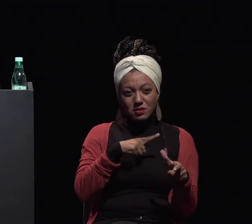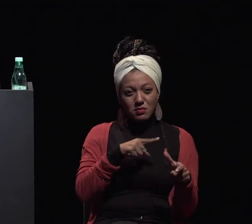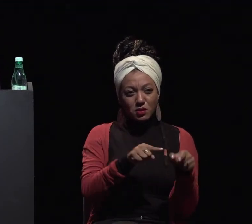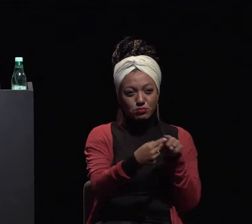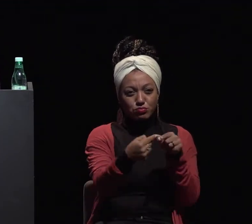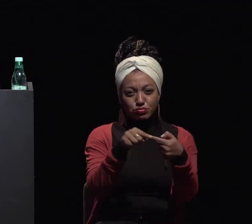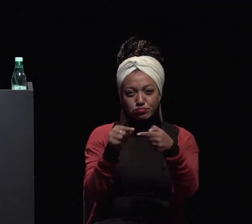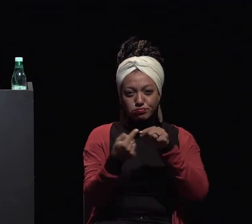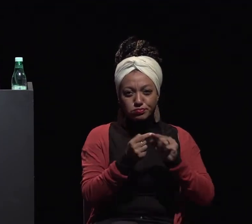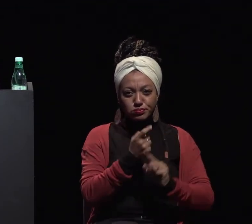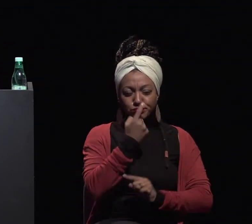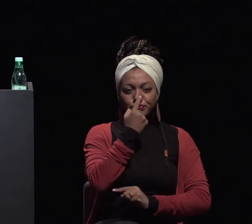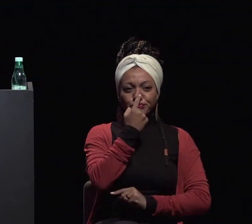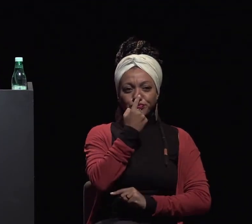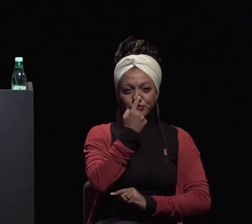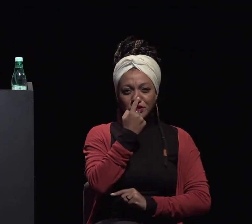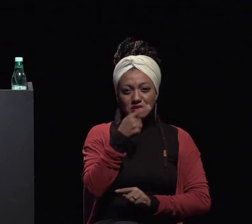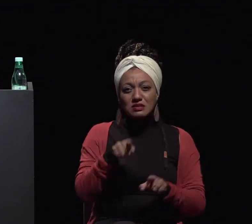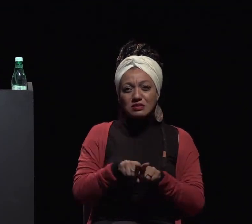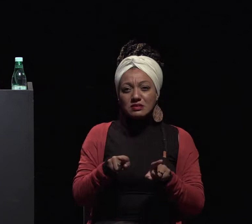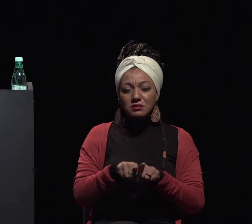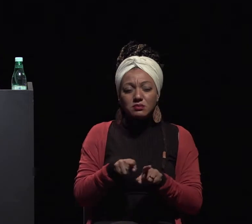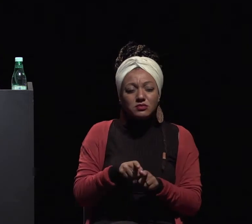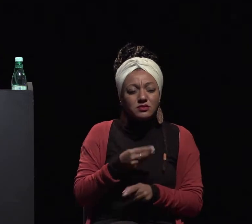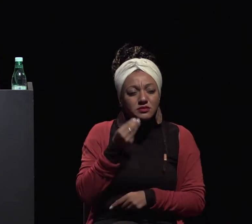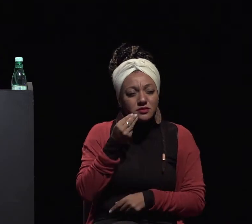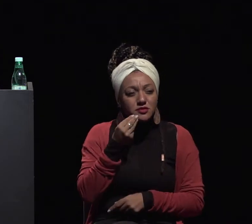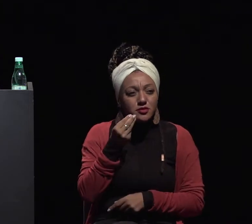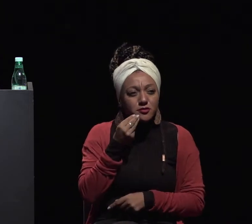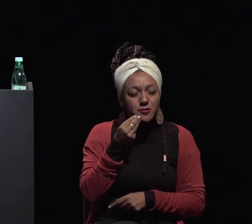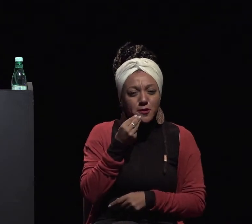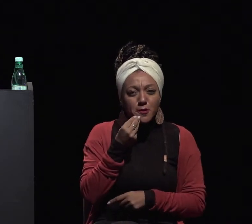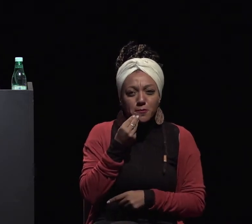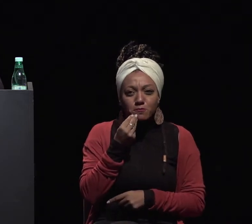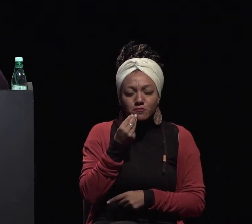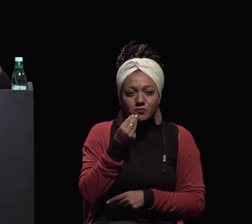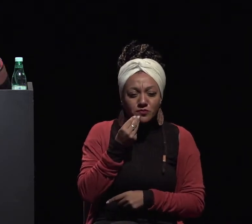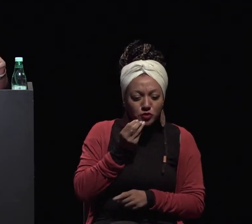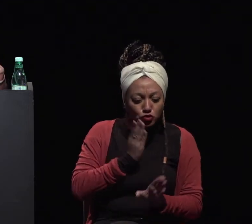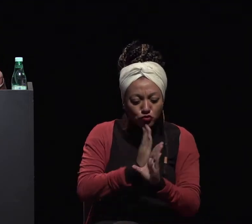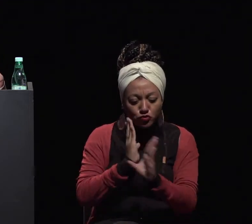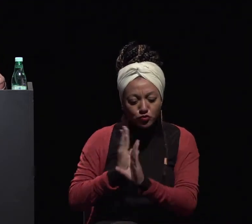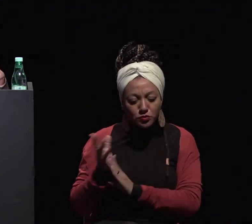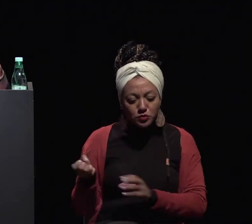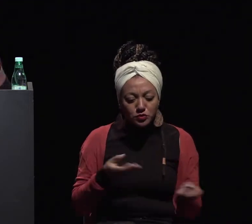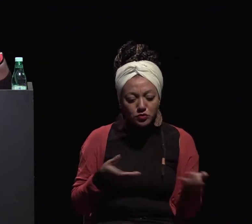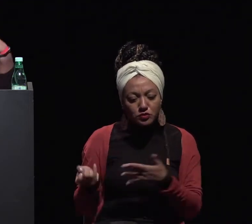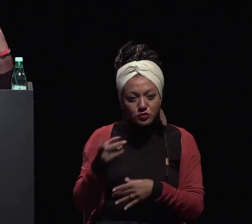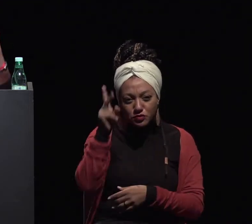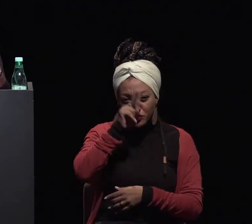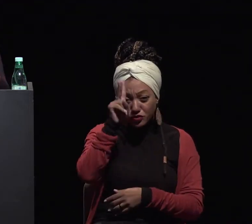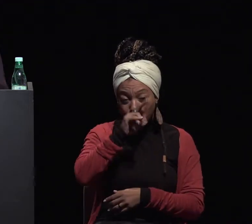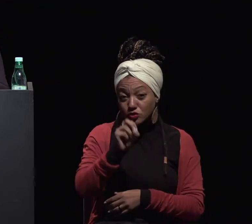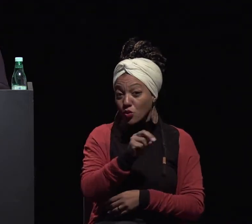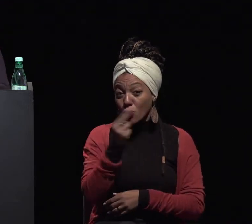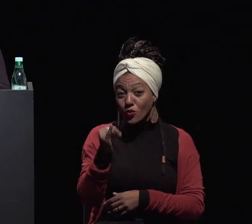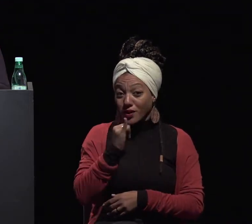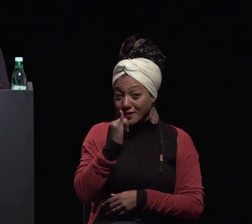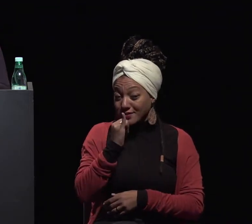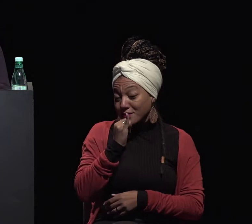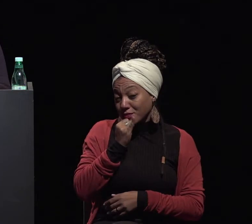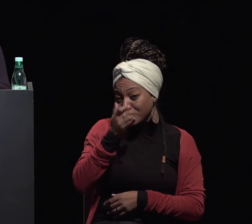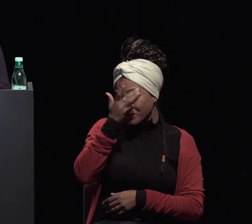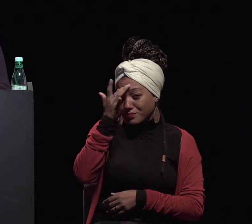de narrativas e de trazer outras histórias, ou de colocar no megafone histórias que a gente já